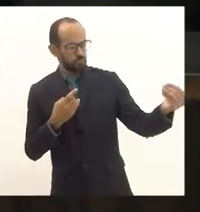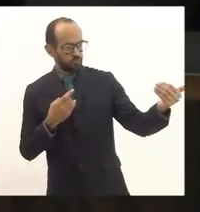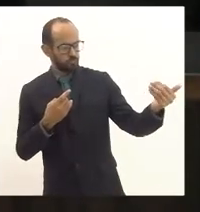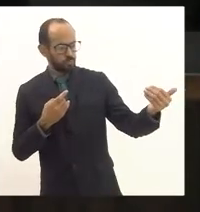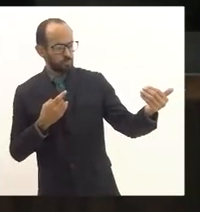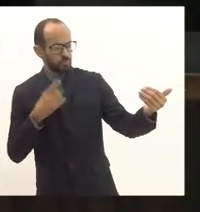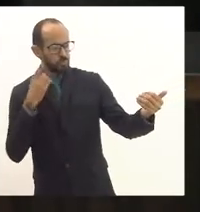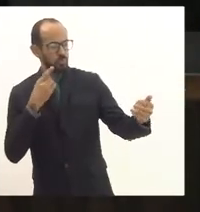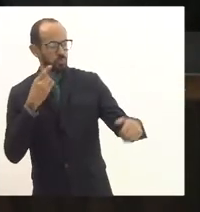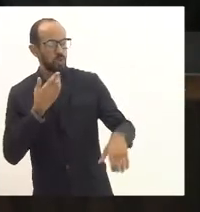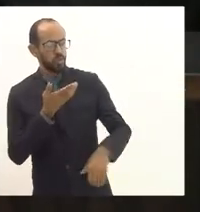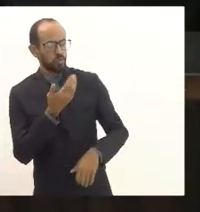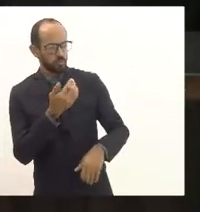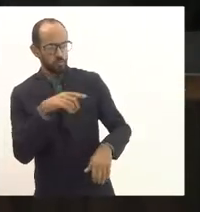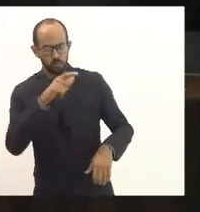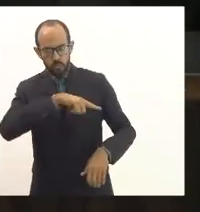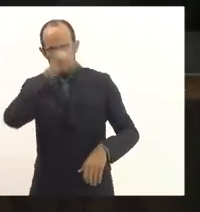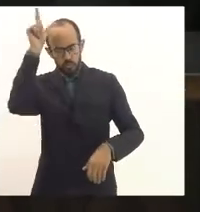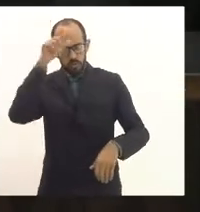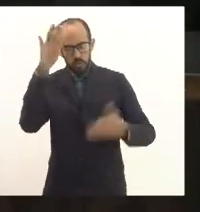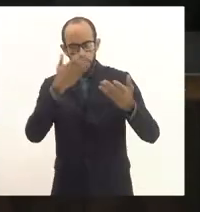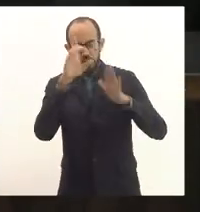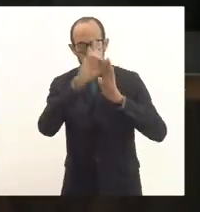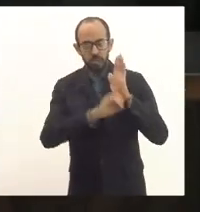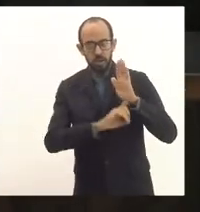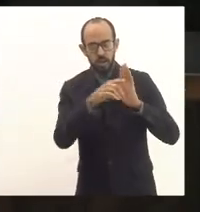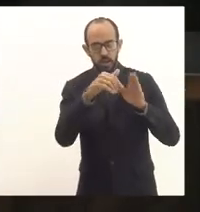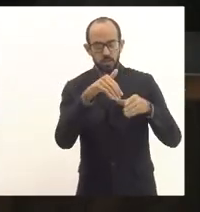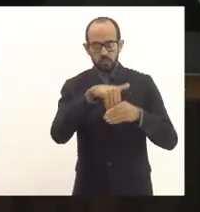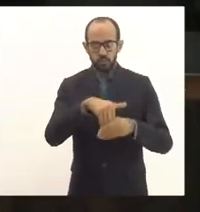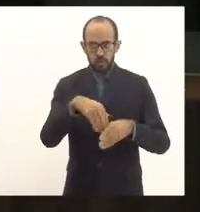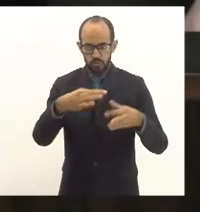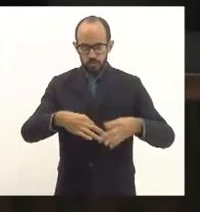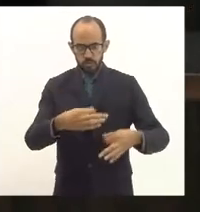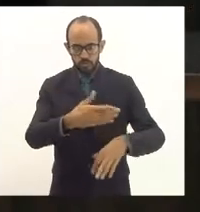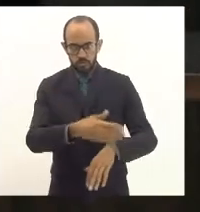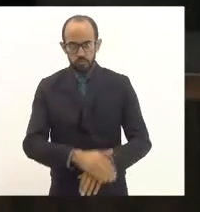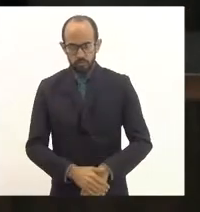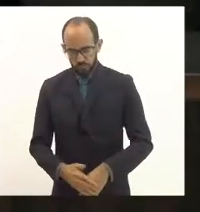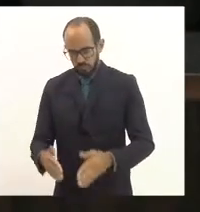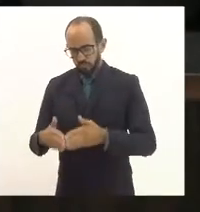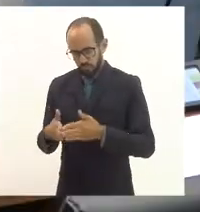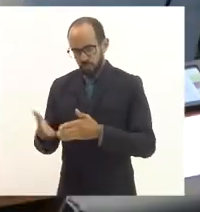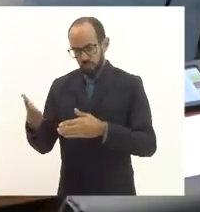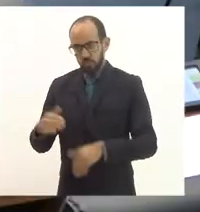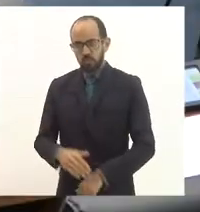Deputado Luiz Paulo quer declaração de voto. É isso, deputado? Por favor.